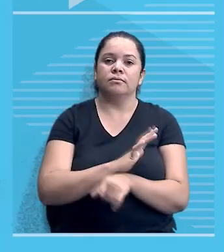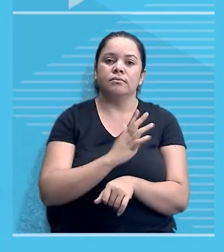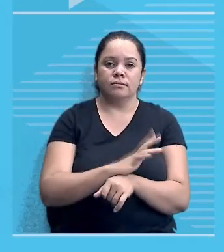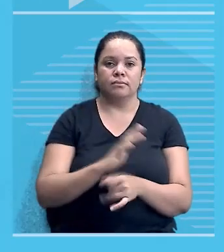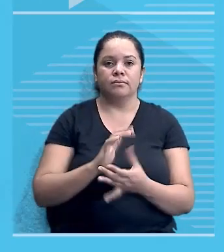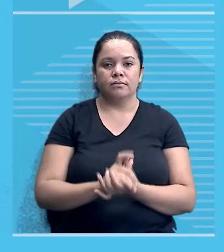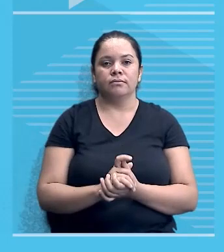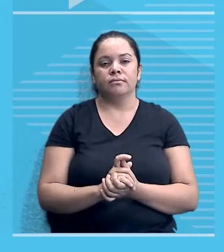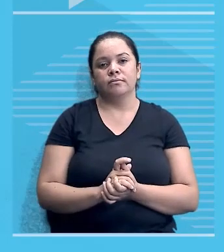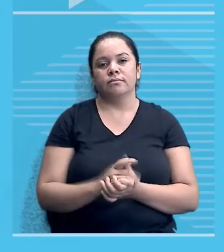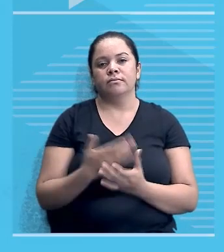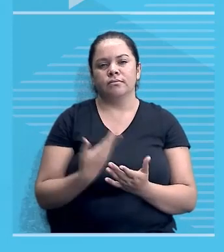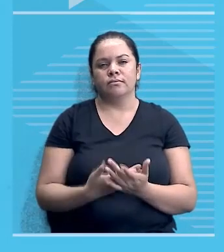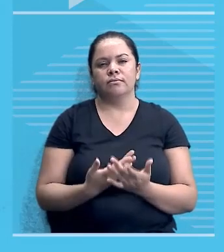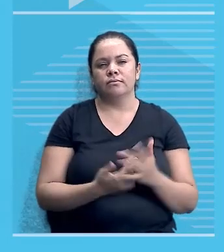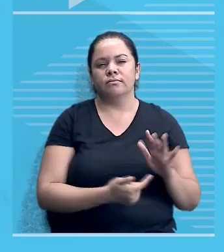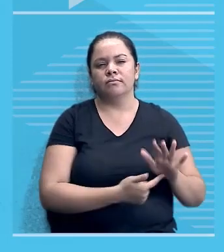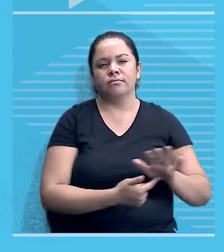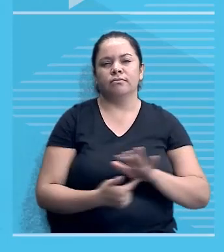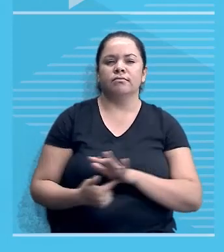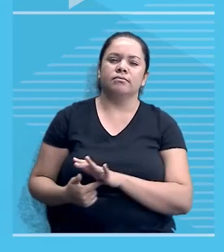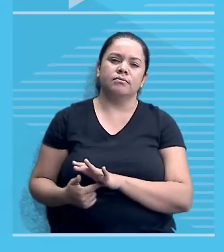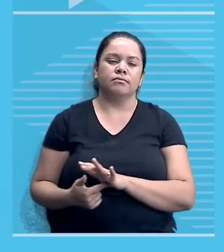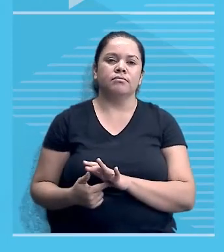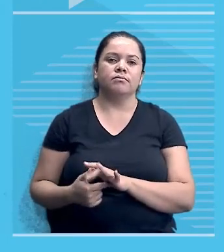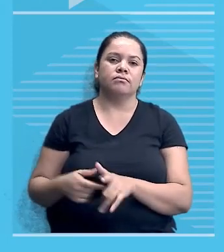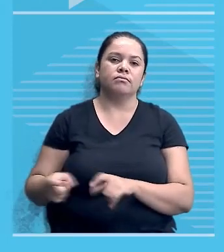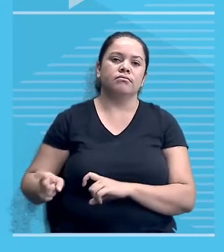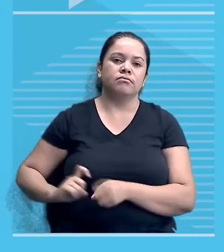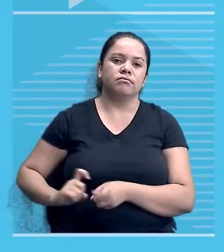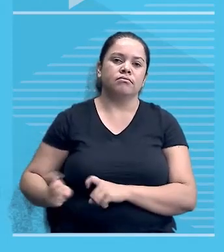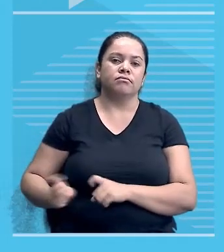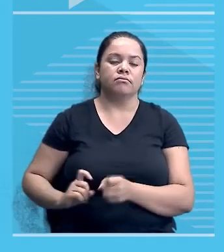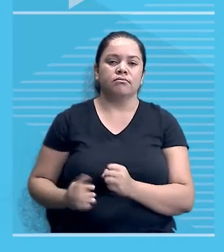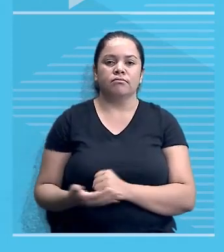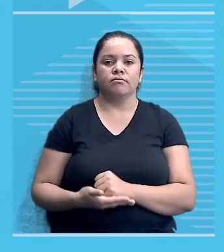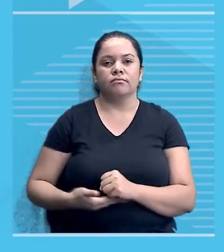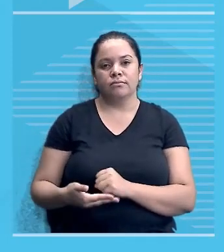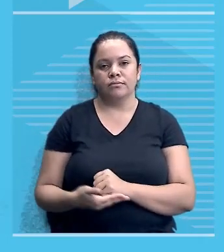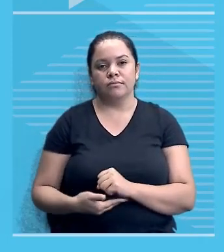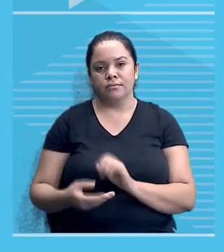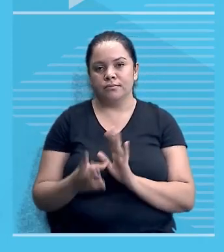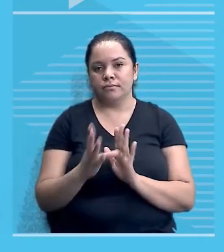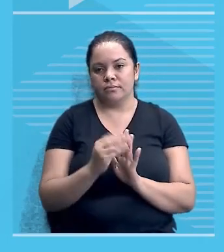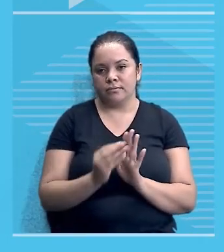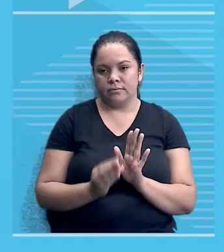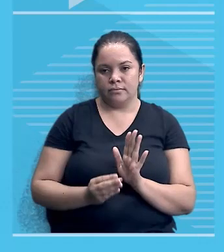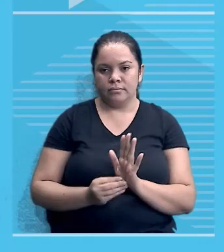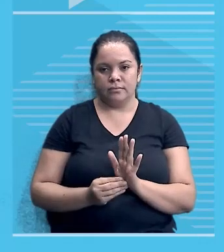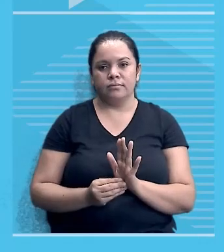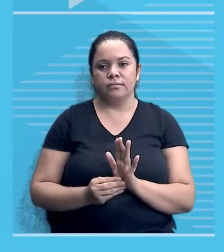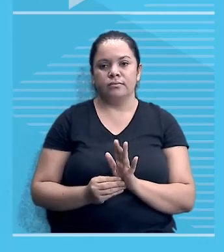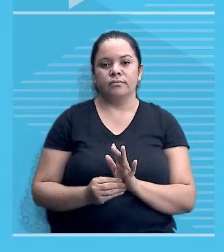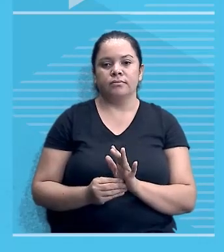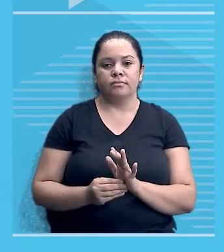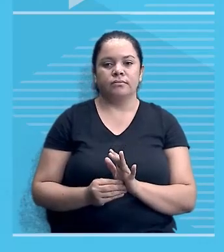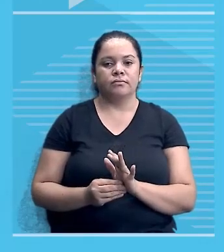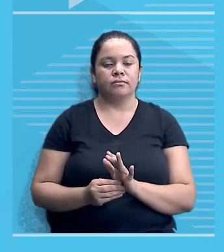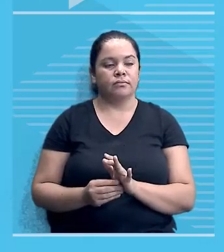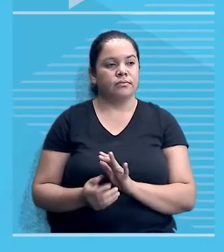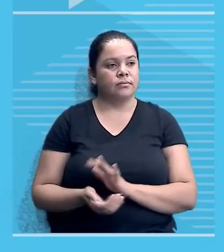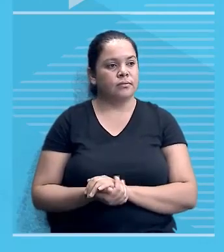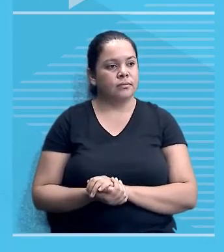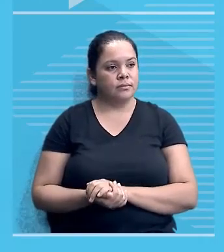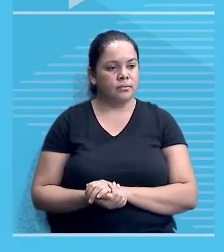e dialogada né Com base no conteúdo no objeto de conhecimento que a urbanização no Brasil onde